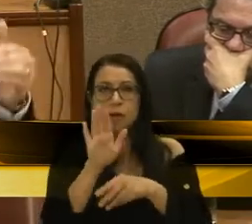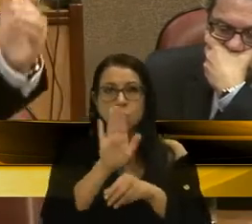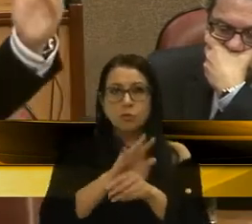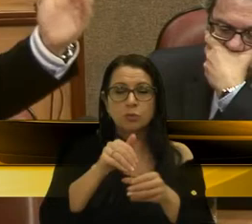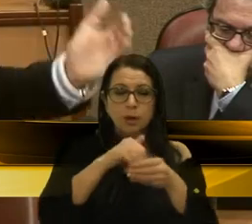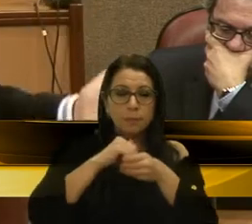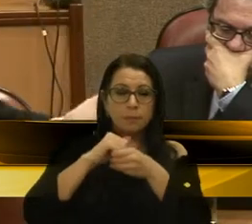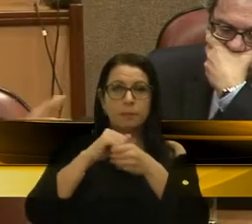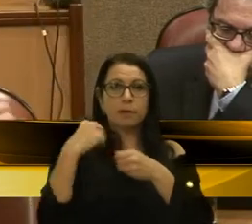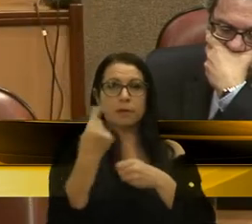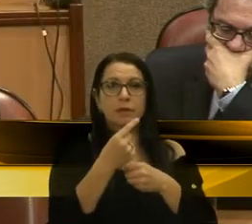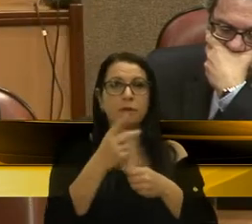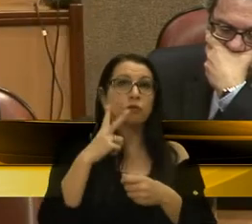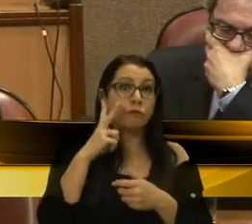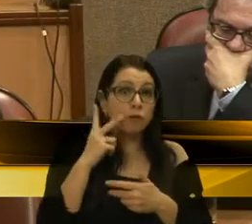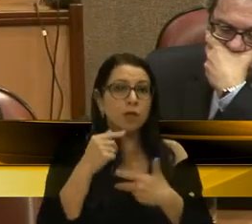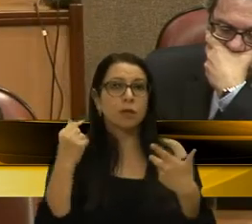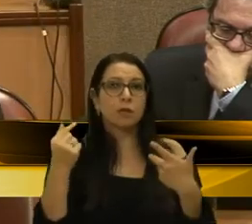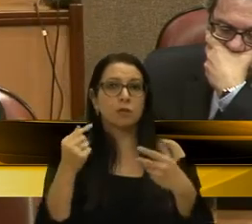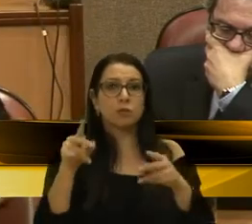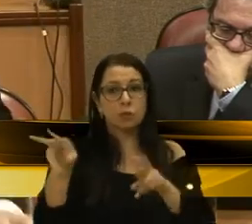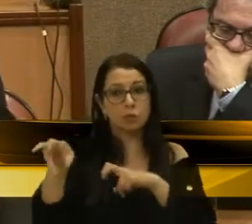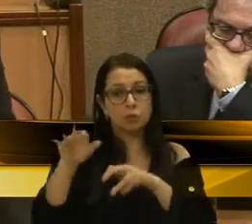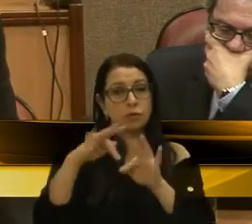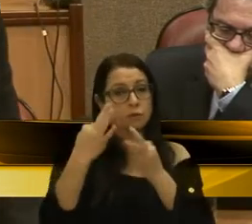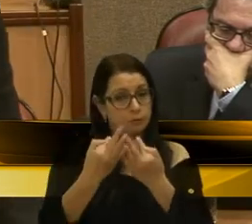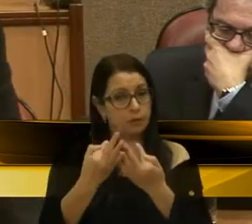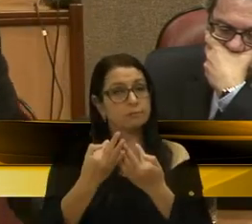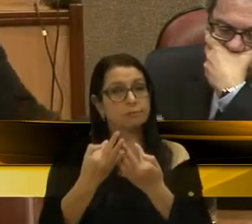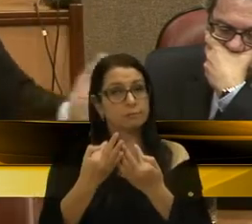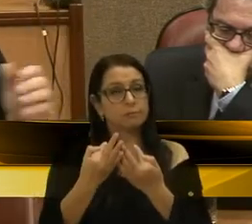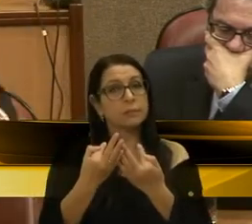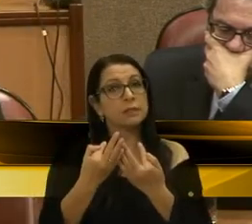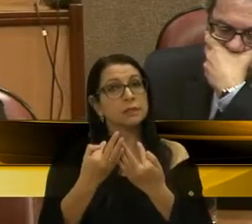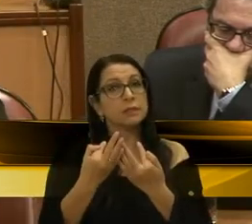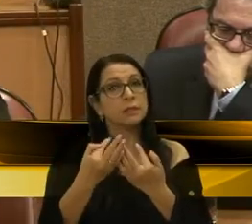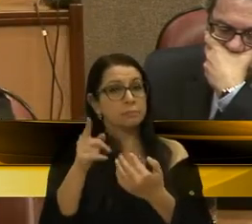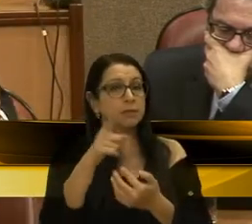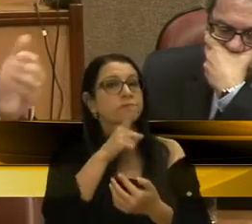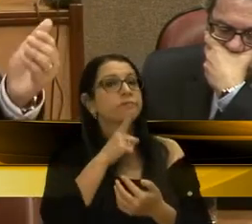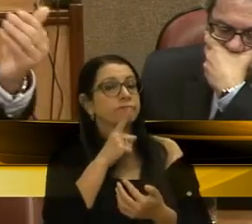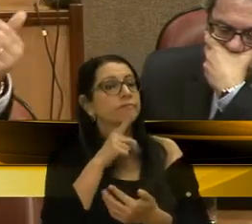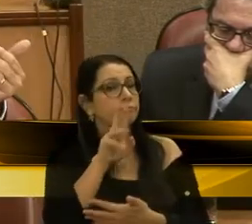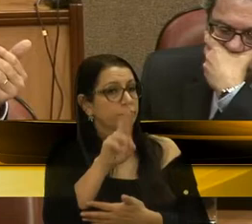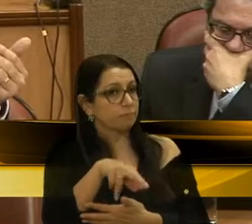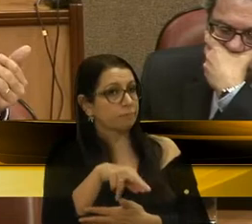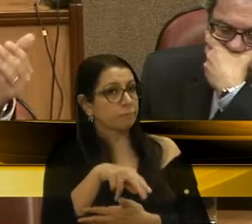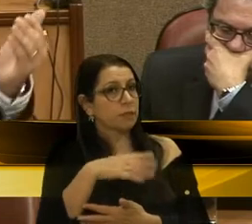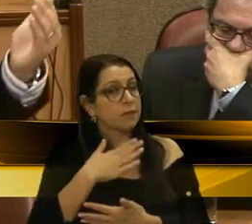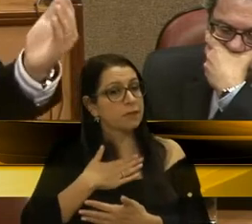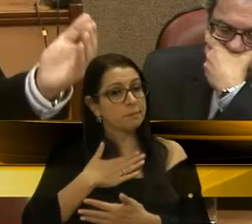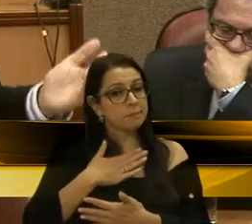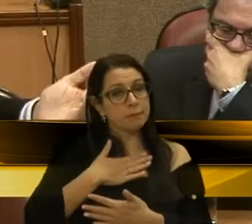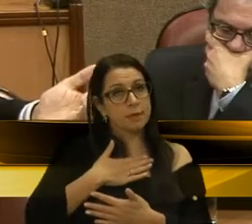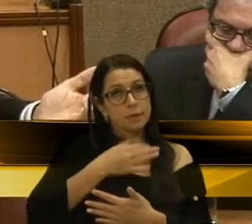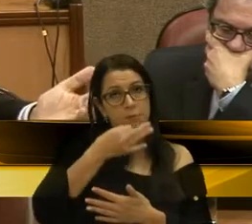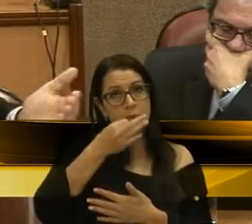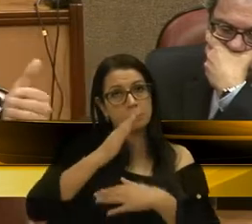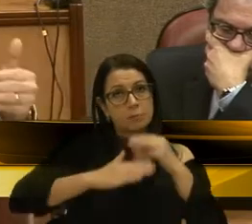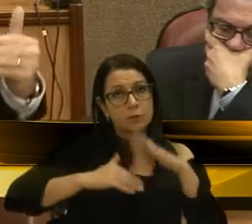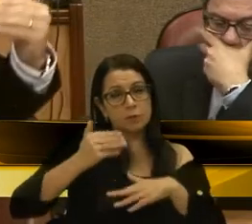questão da vitivinicultura, da agricultura familiar. Mas o Alberto tem razão, é da minha praxe, é da minha